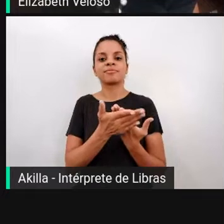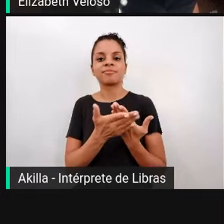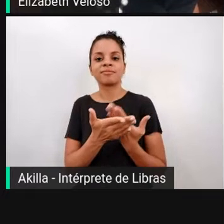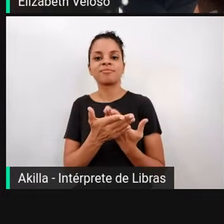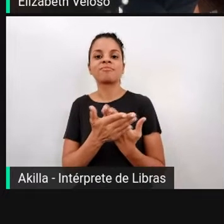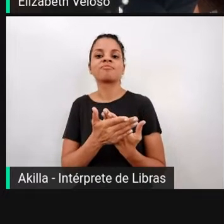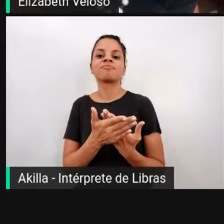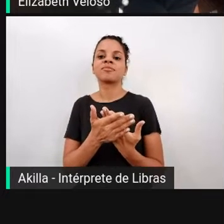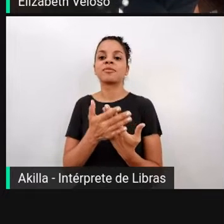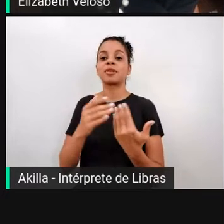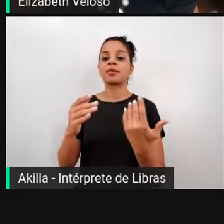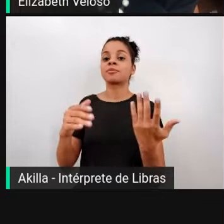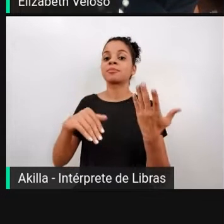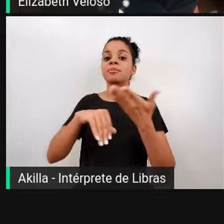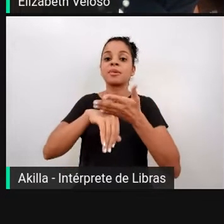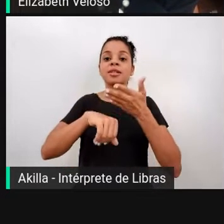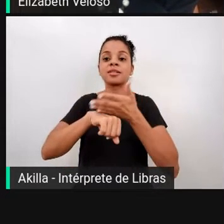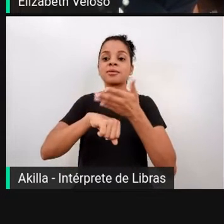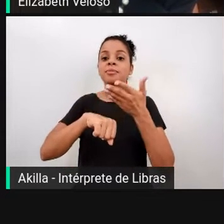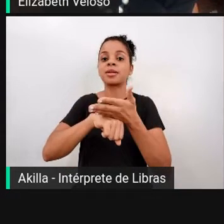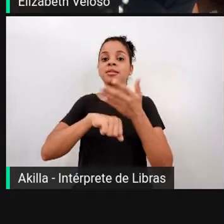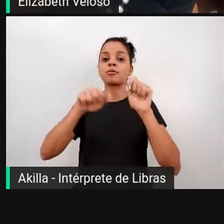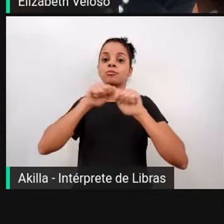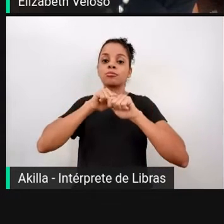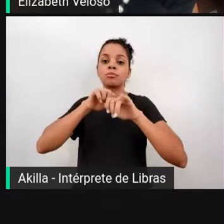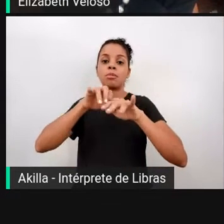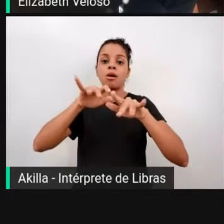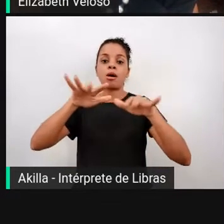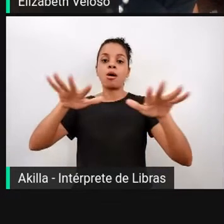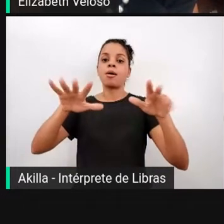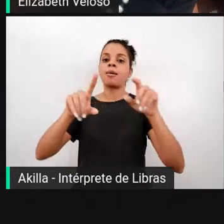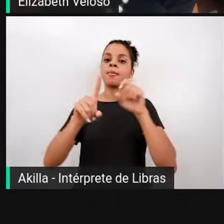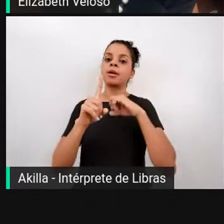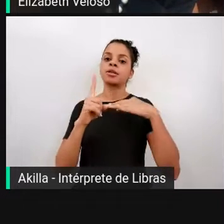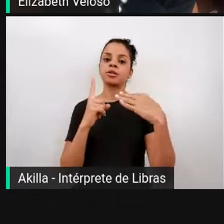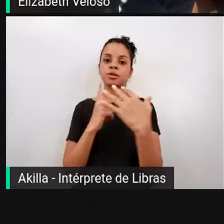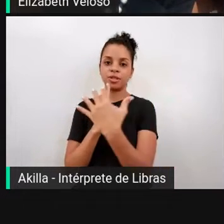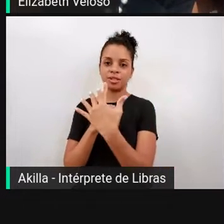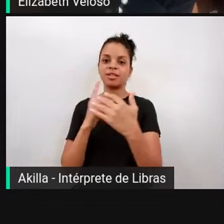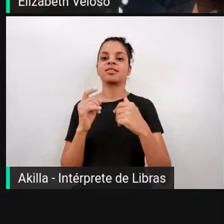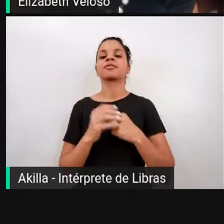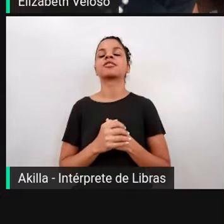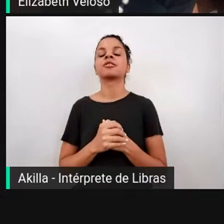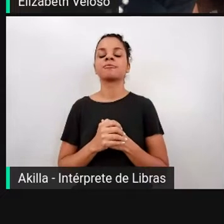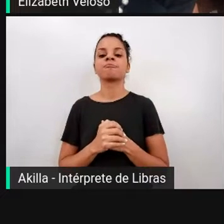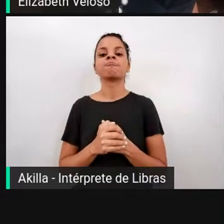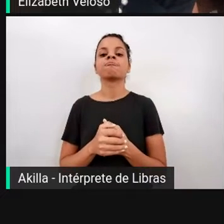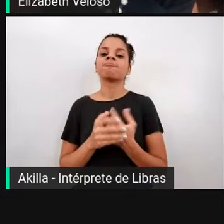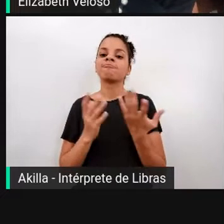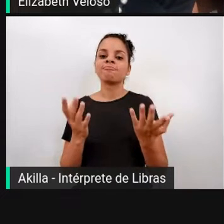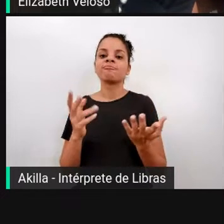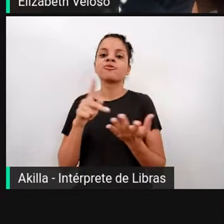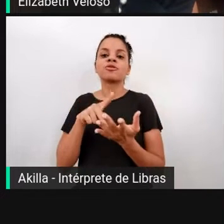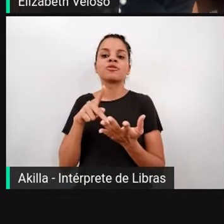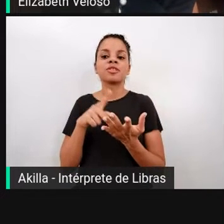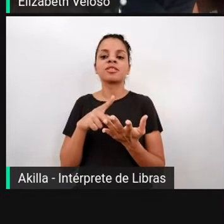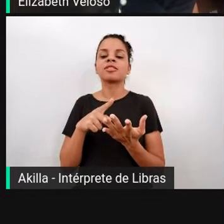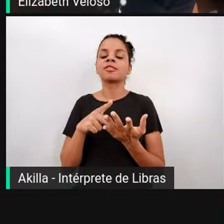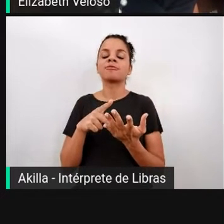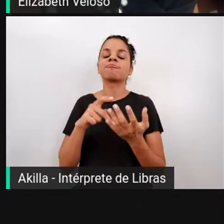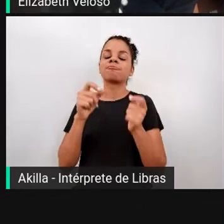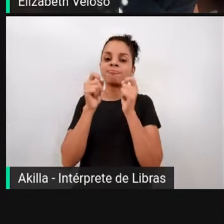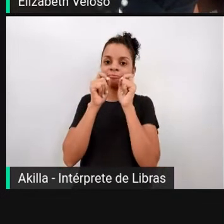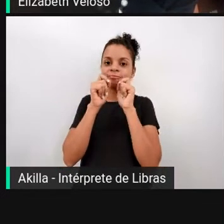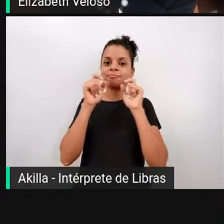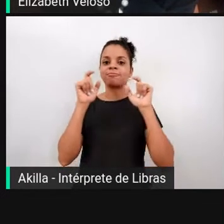essa discussão para toda a sociedade brasileira e não apenas para os servidores do Legislativo. É realmente impressionante a quantidade